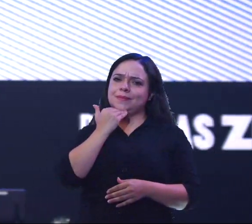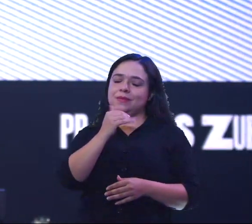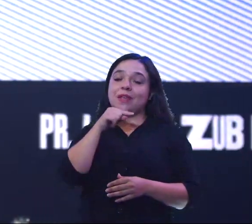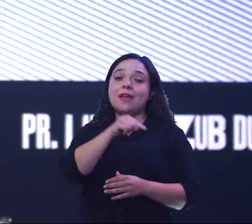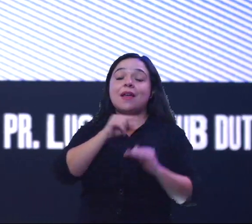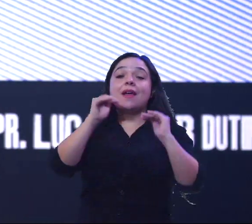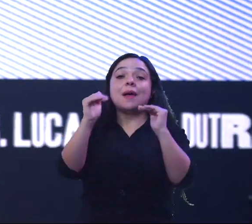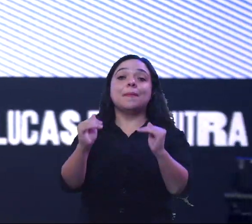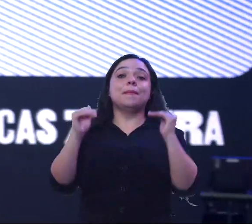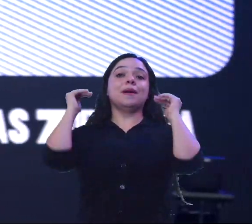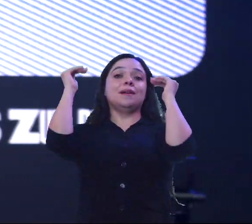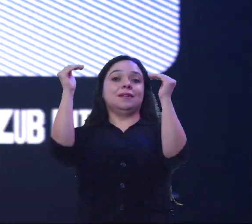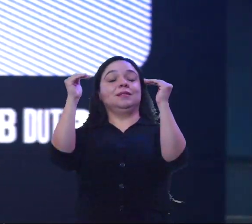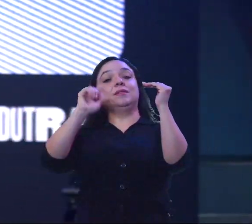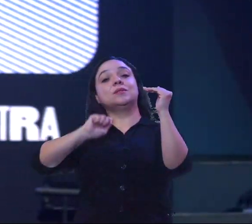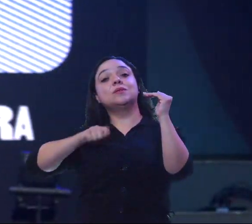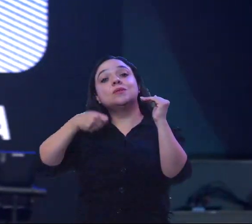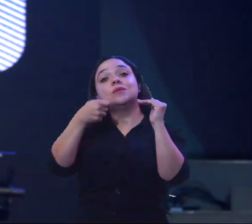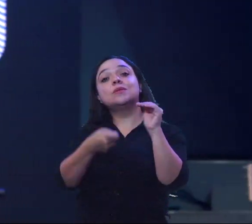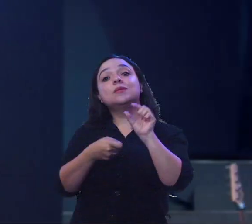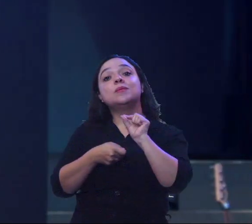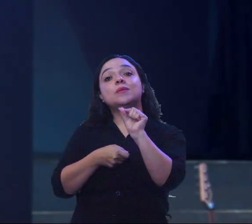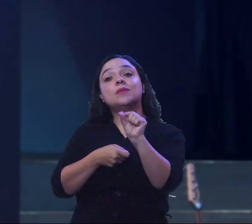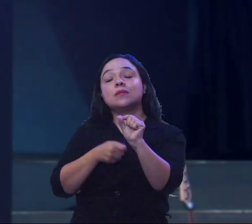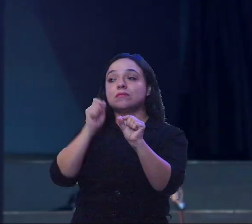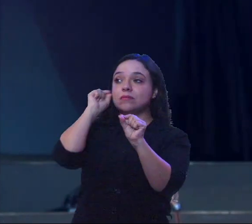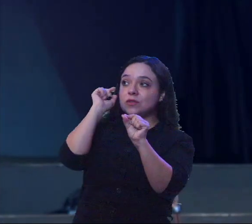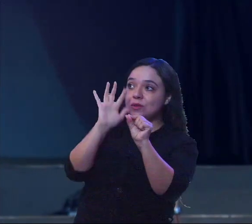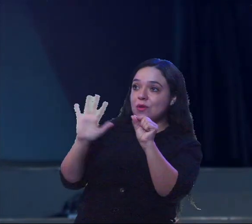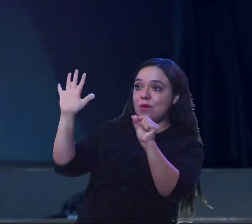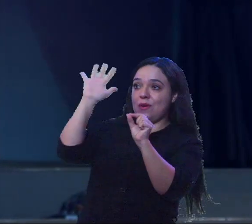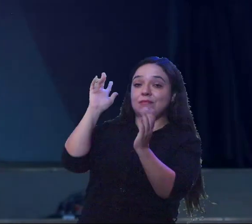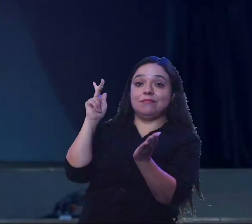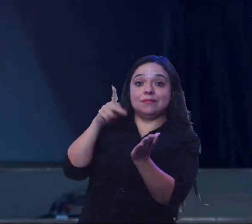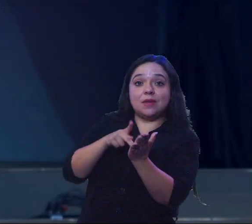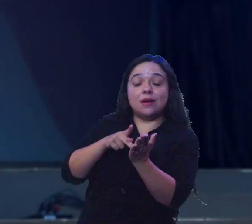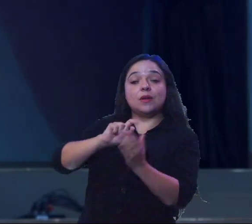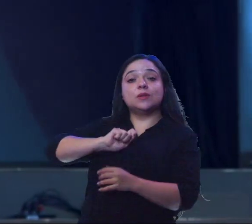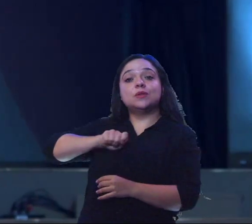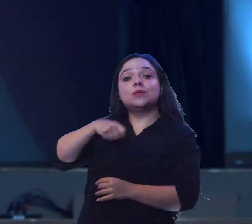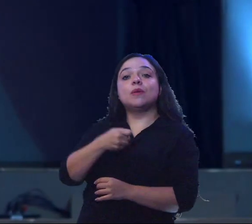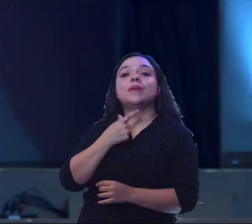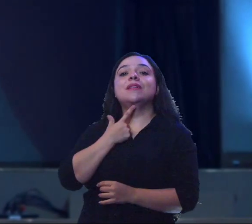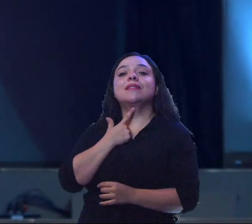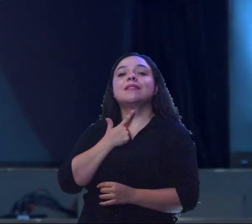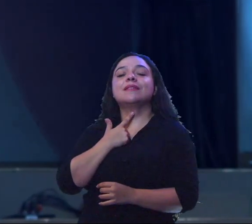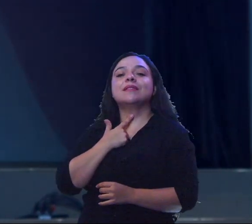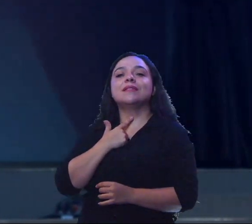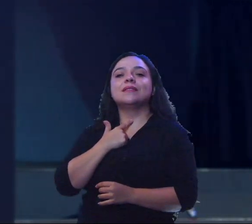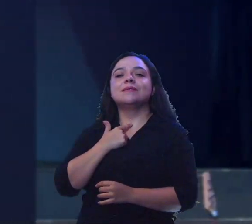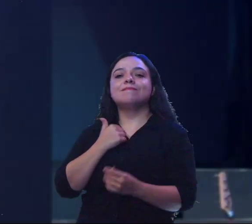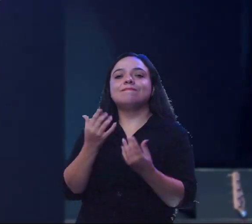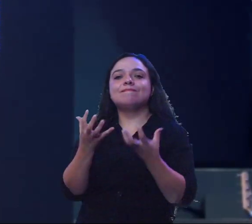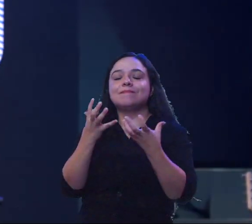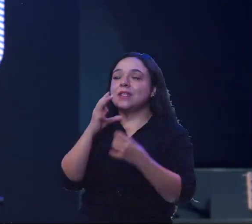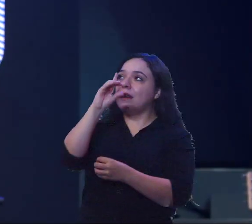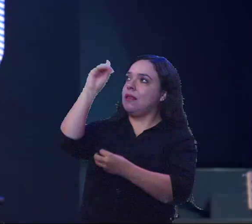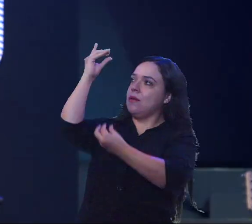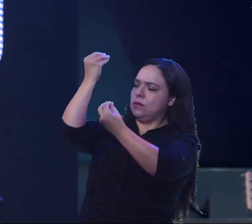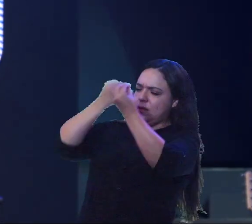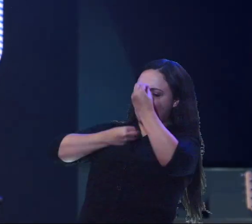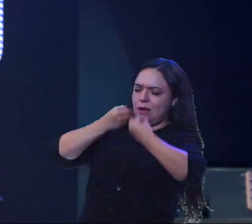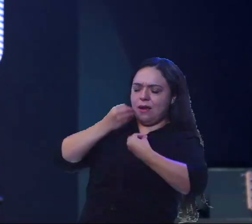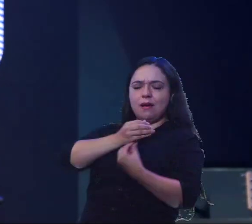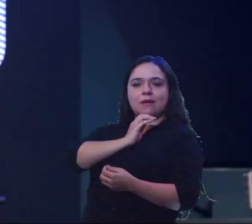disso, um passo a mais, e falar também sobre sonhos com relação também a desejos que Deus imputa ou Deus